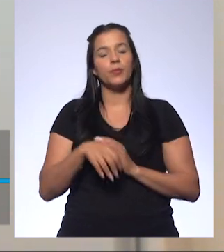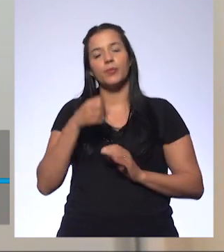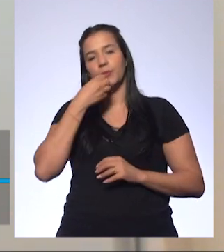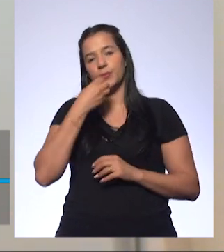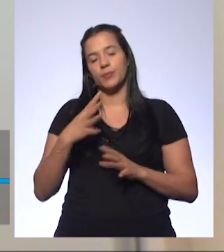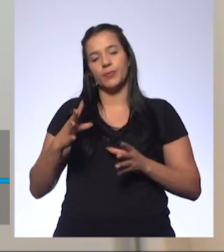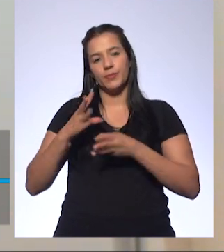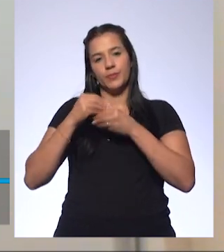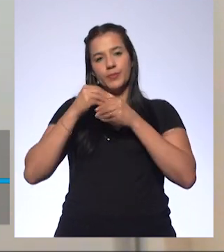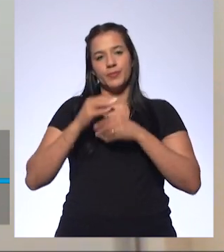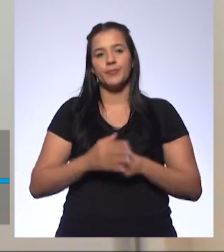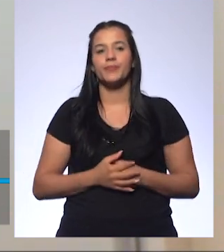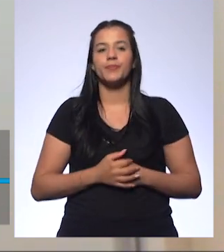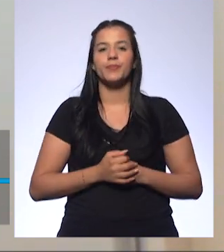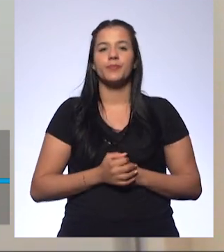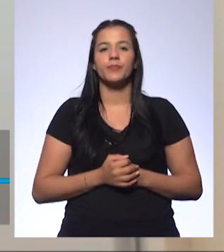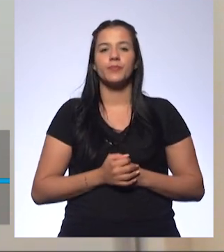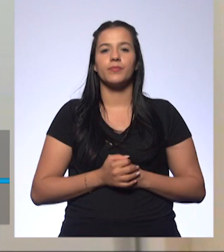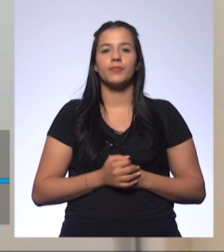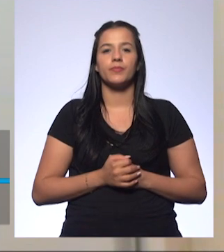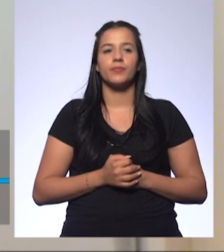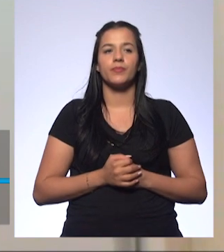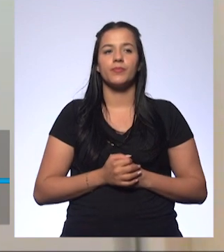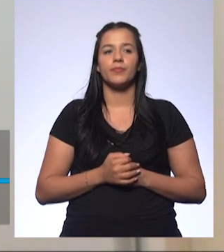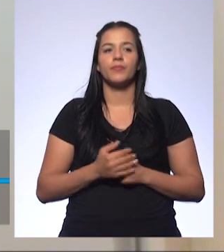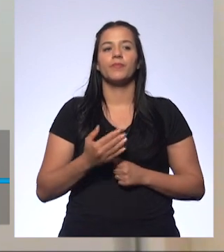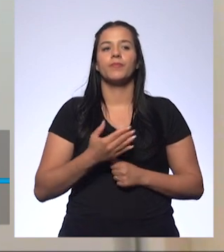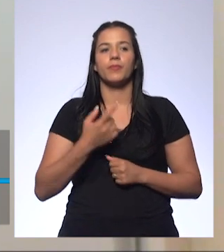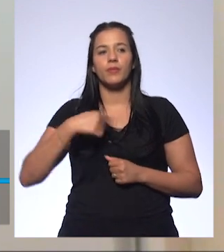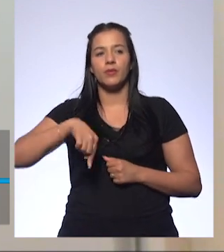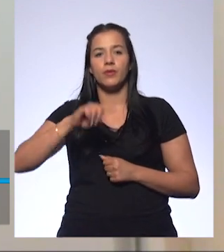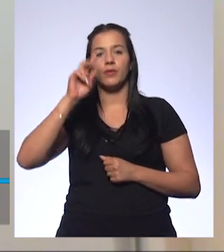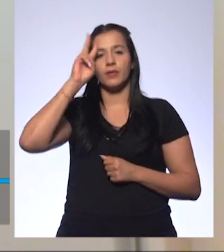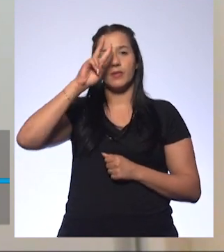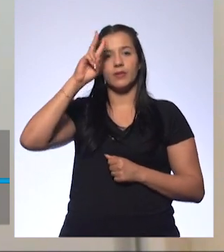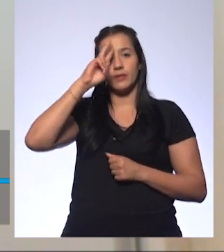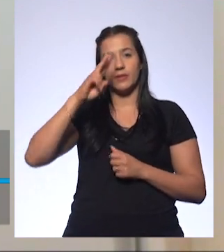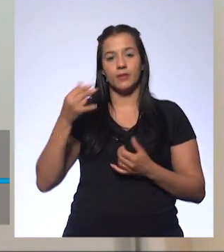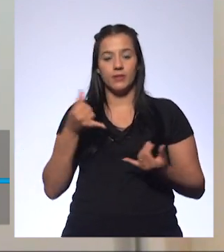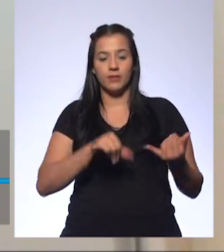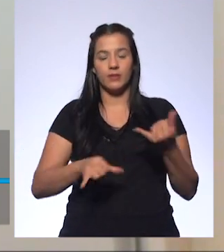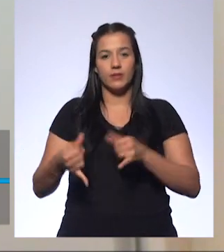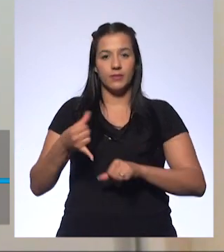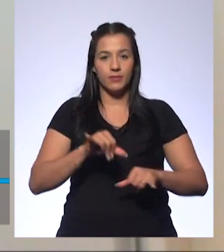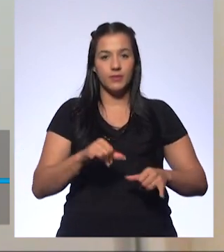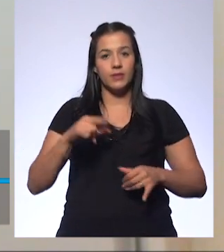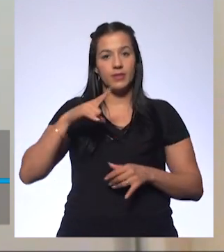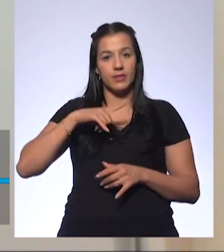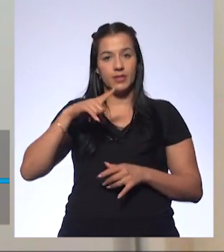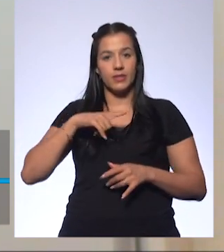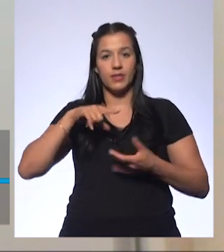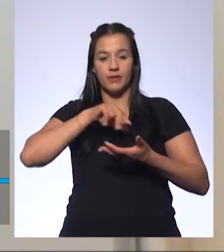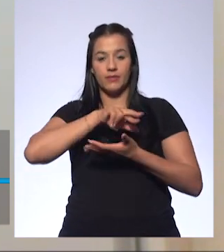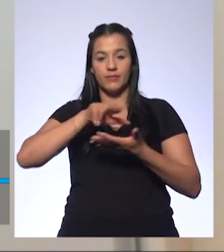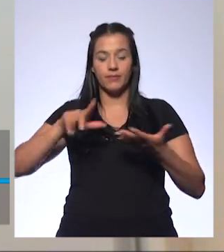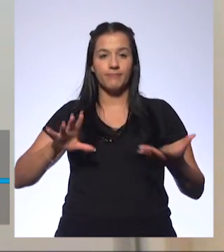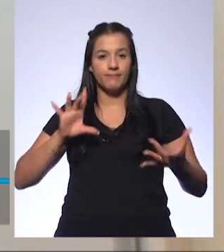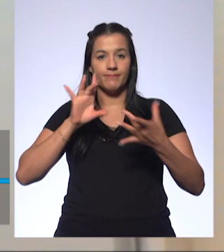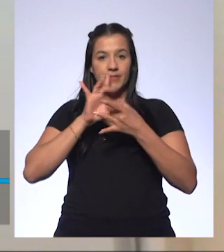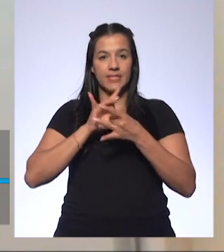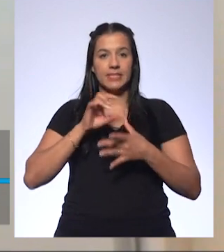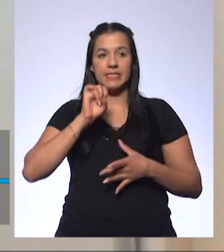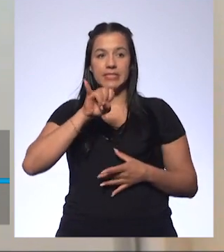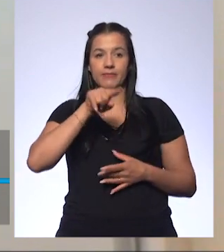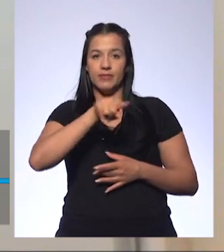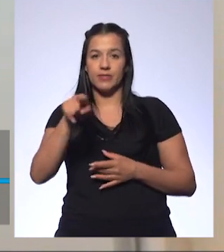mesmo. Na verdade, assim, a gente tem que lembrar que química são conteúdos que se entrelaçam, que se você não entender